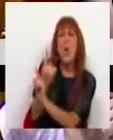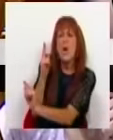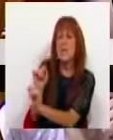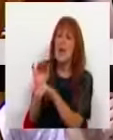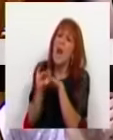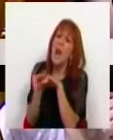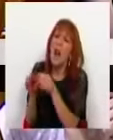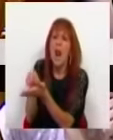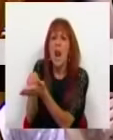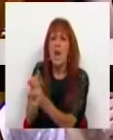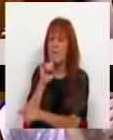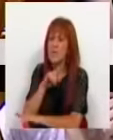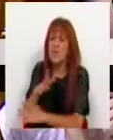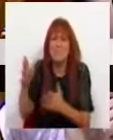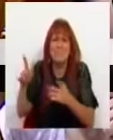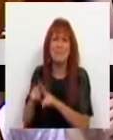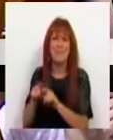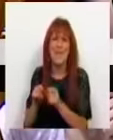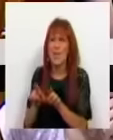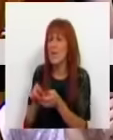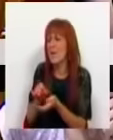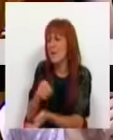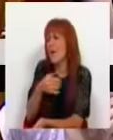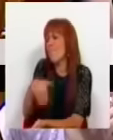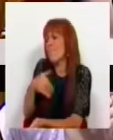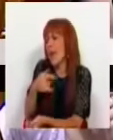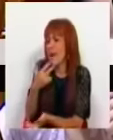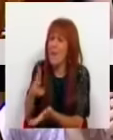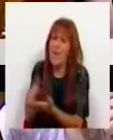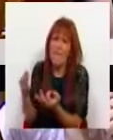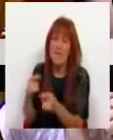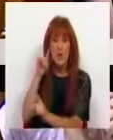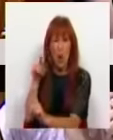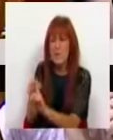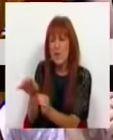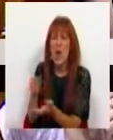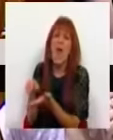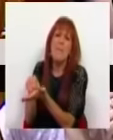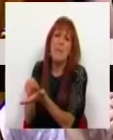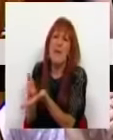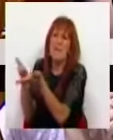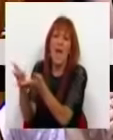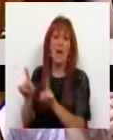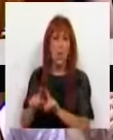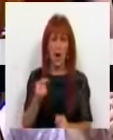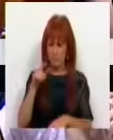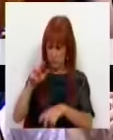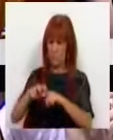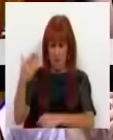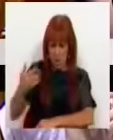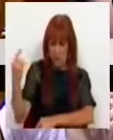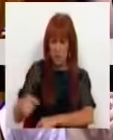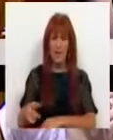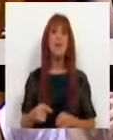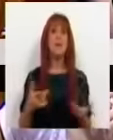da caridade e eventualmente até de uma comiseração sincera, mas objetos de caridade e não como titulares de